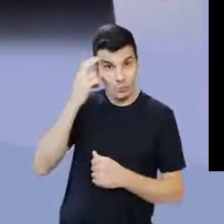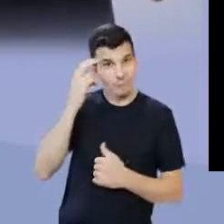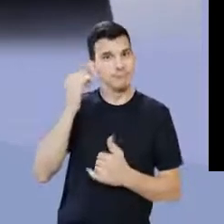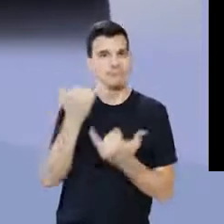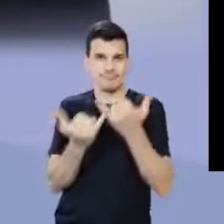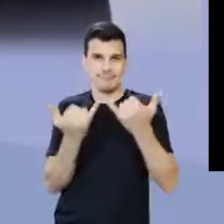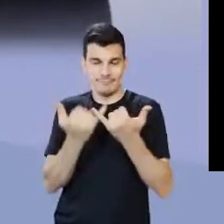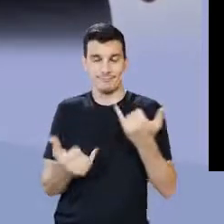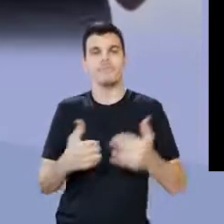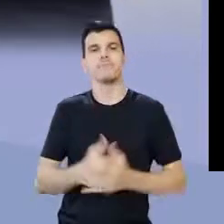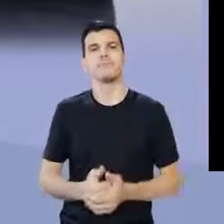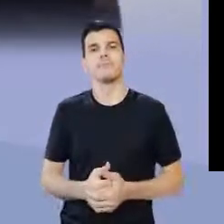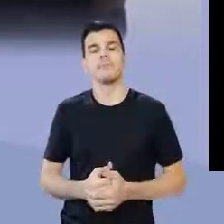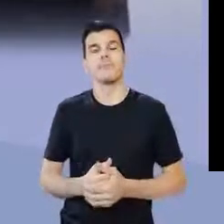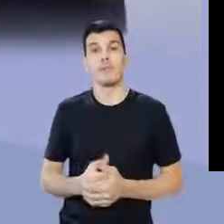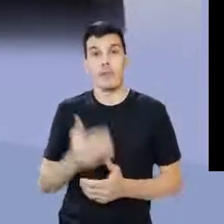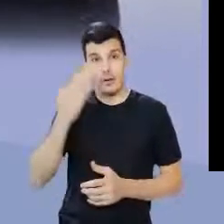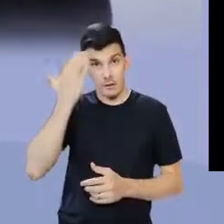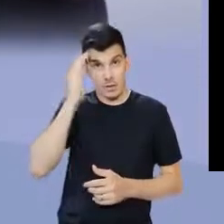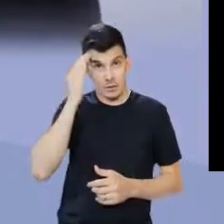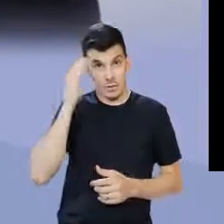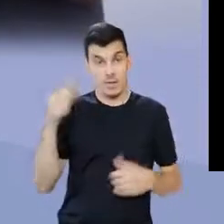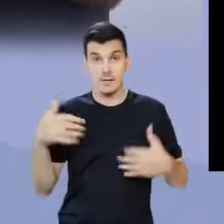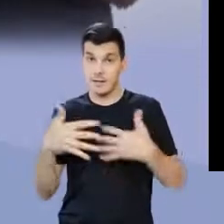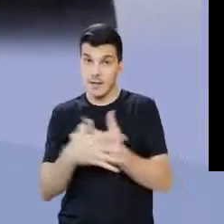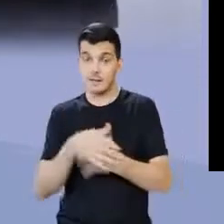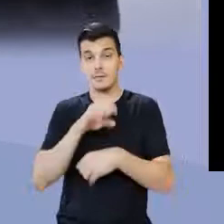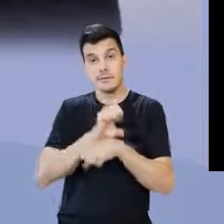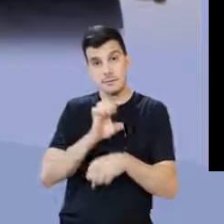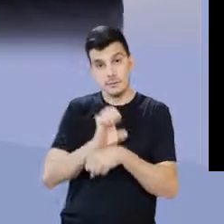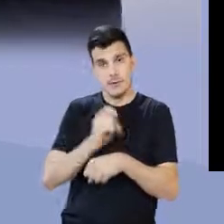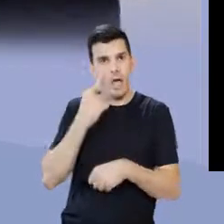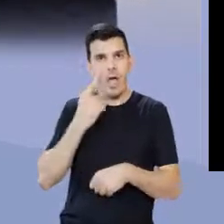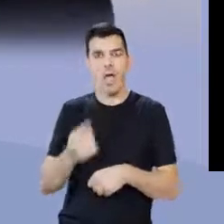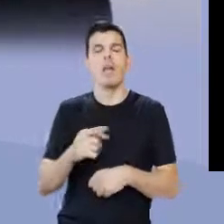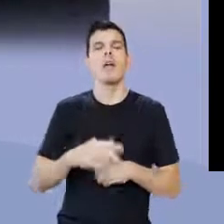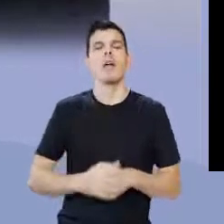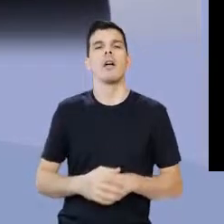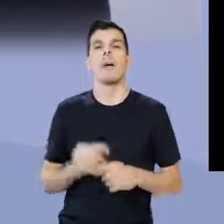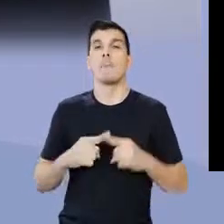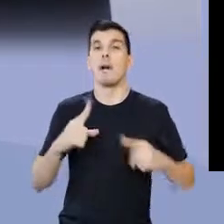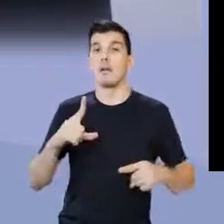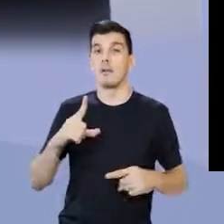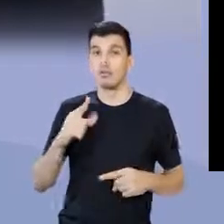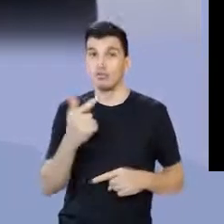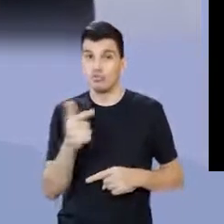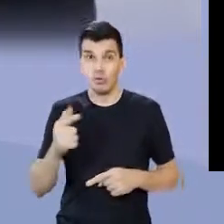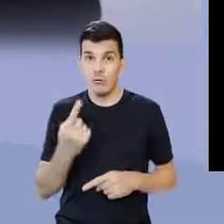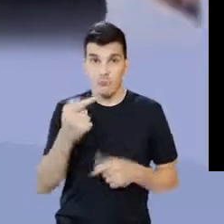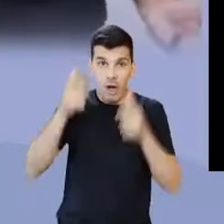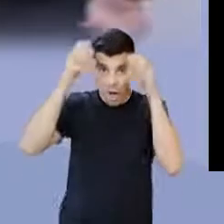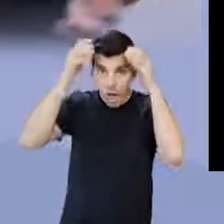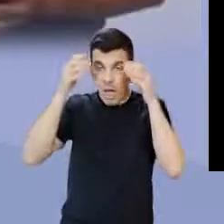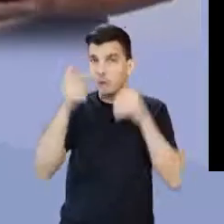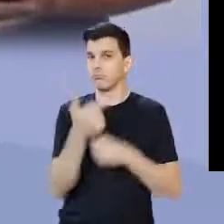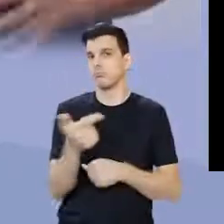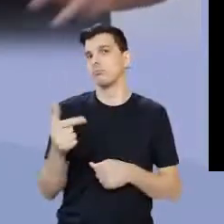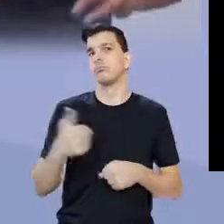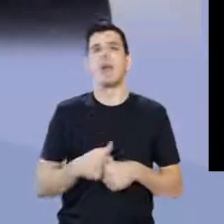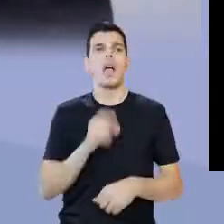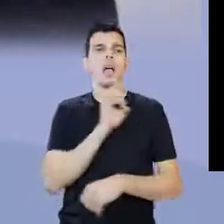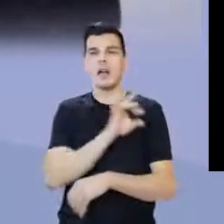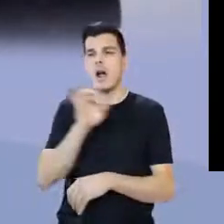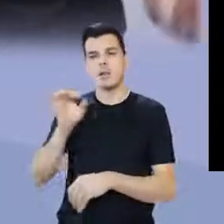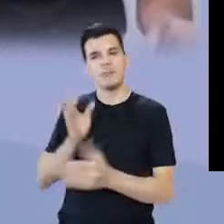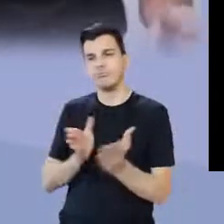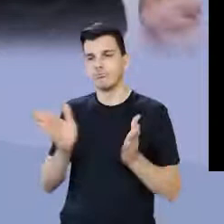cultura. Portanto, pessoal, entendam que eram cidades-estados que auto se governavam. Não existia um rei grego que mandava todo mundo. Claro que não. Cada